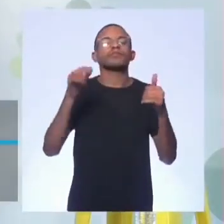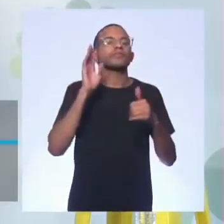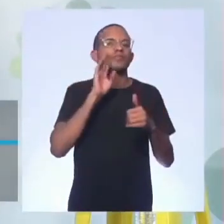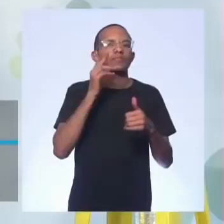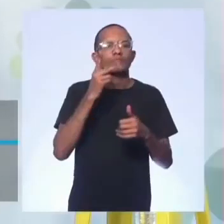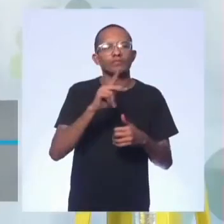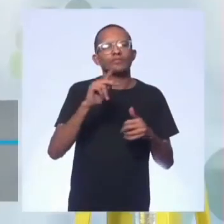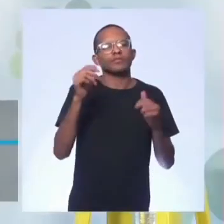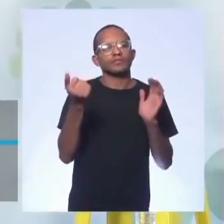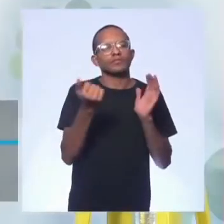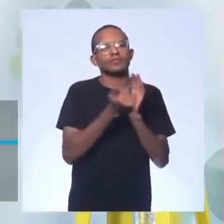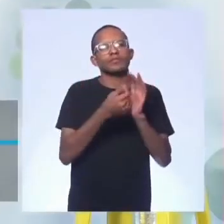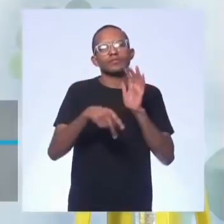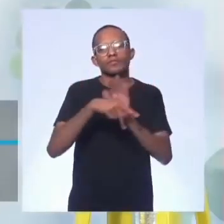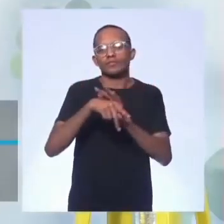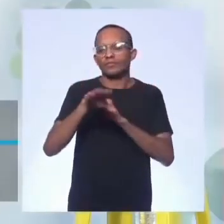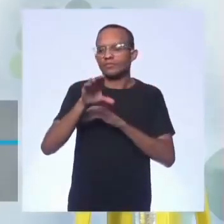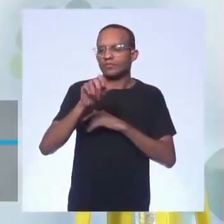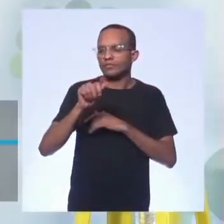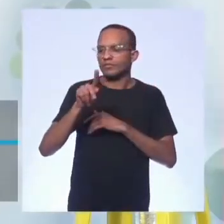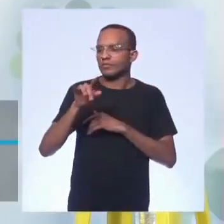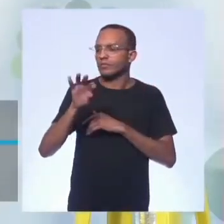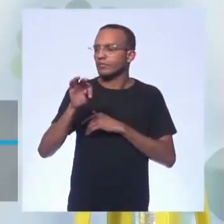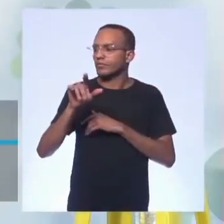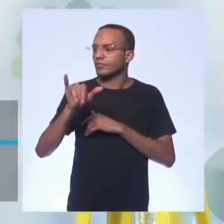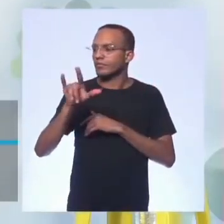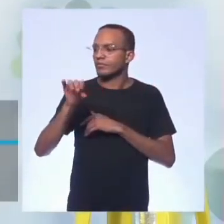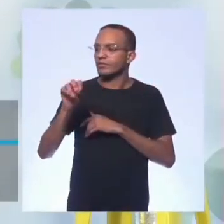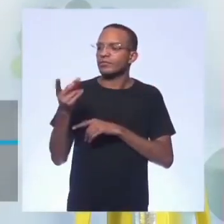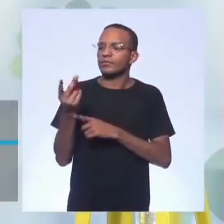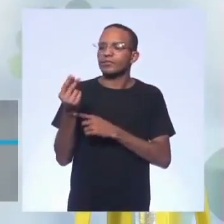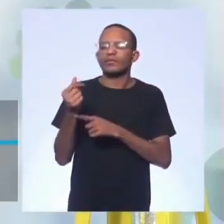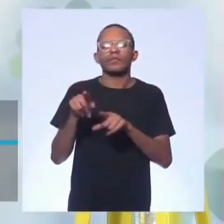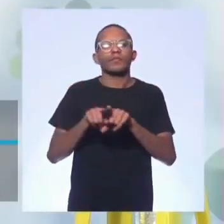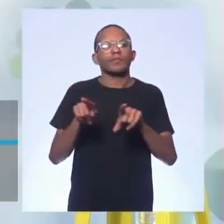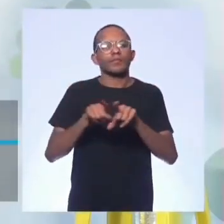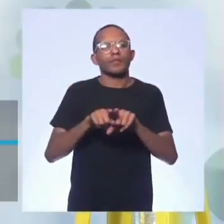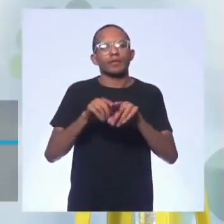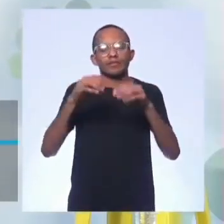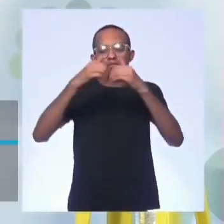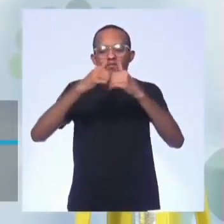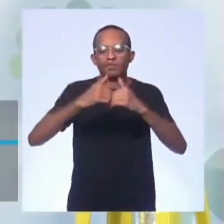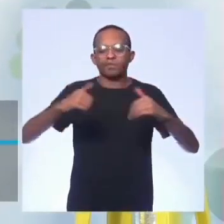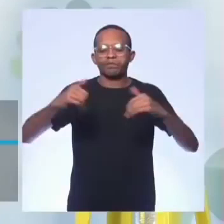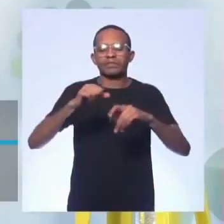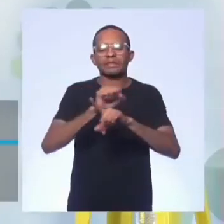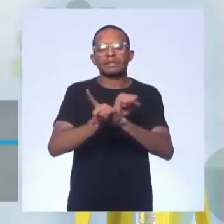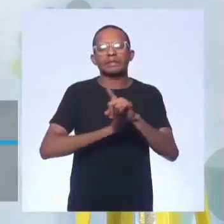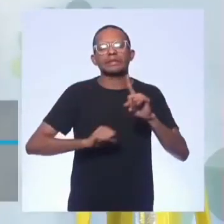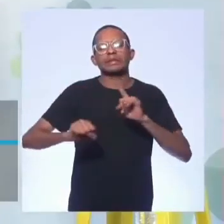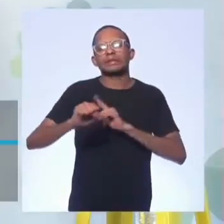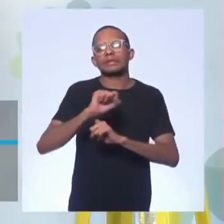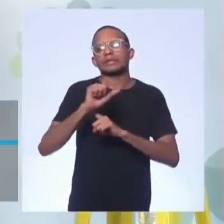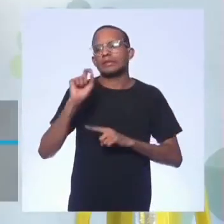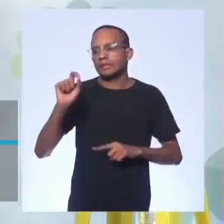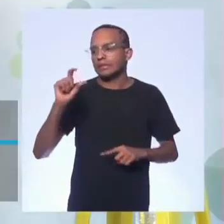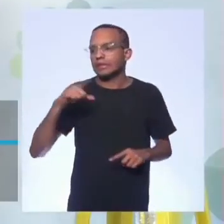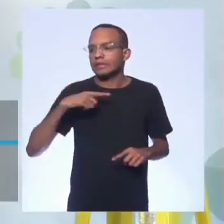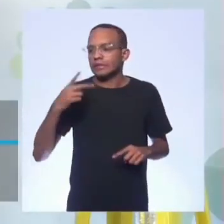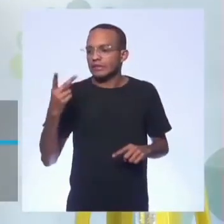essa é uma marca do capitalismo, dividir aí, né, fender a sociedade entre aqueles